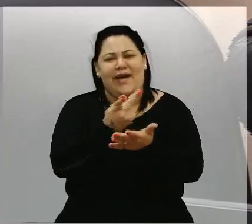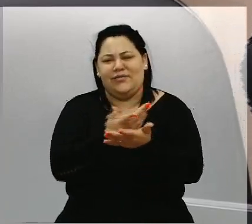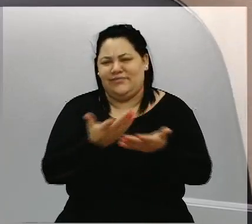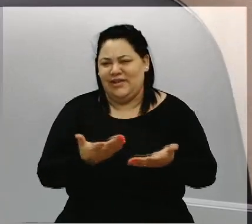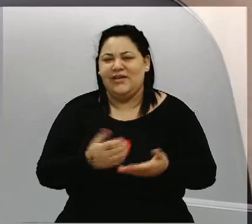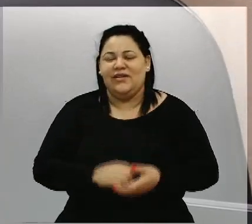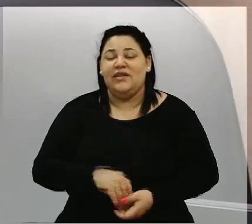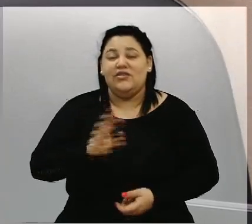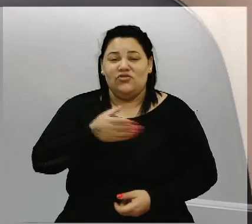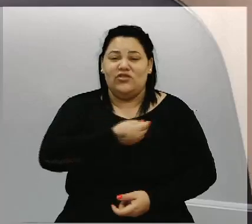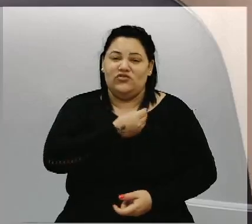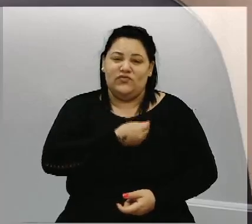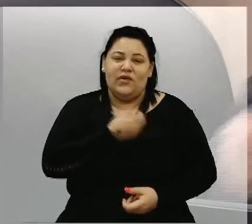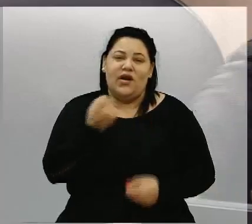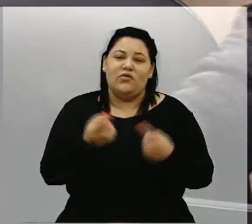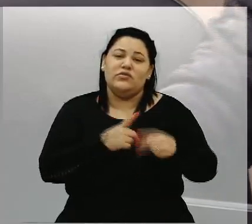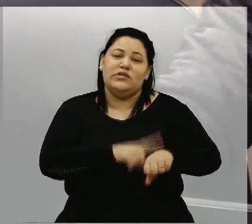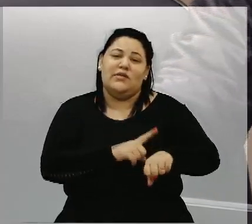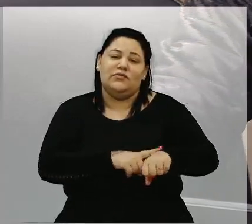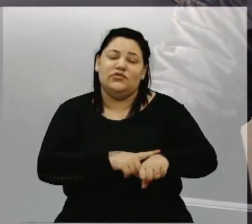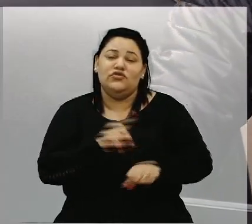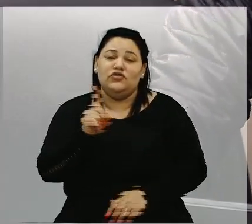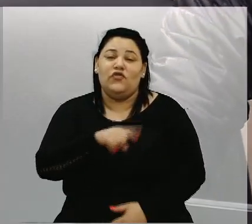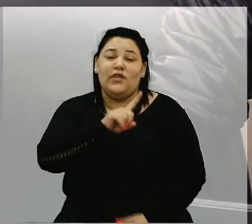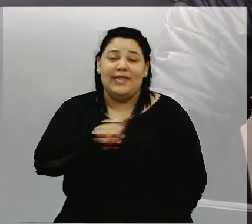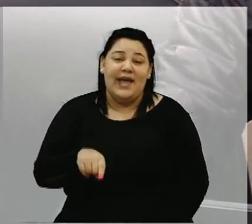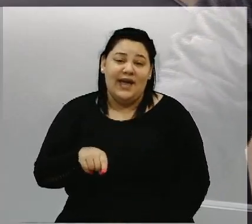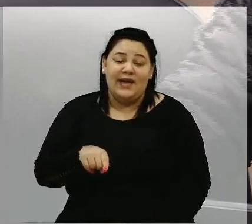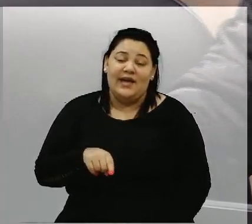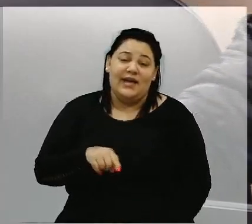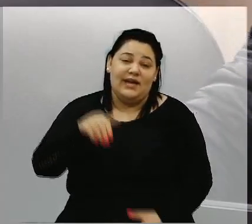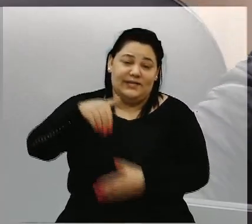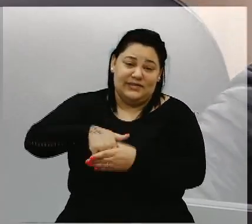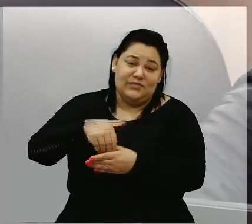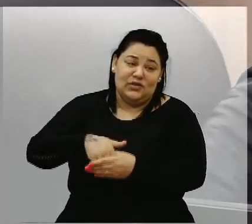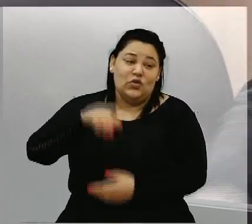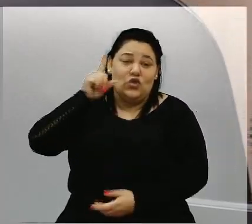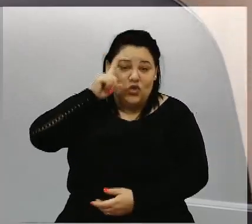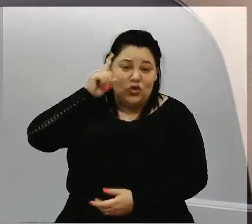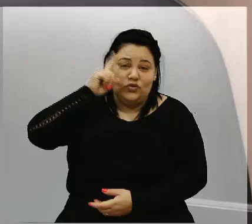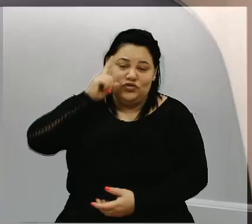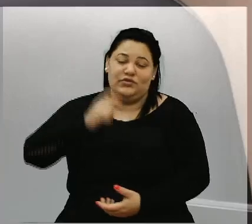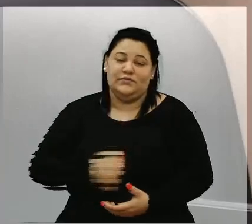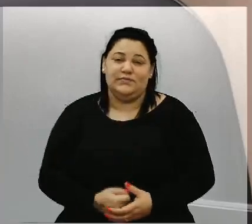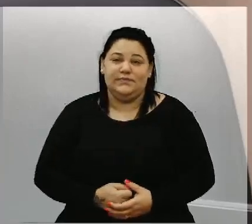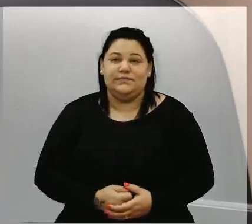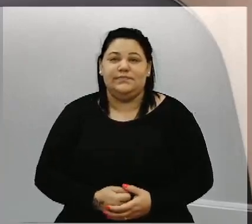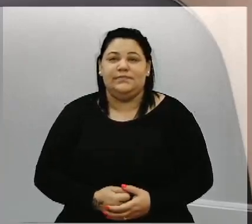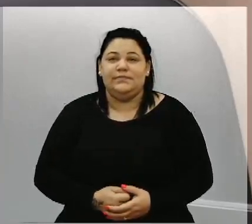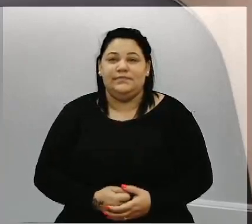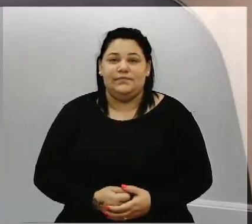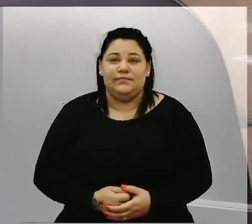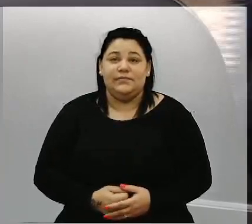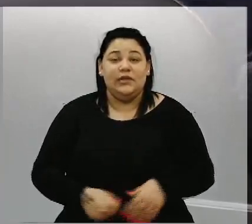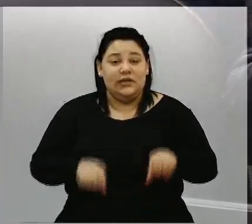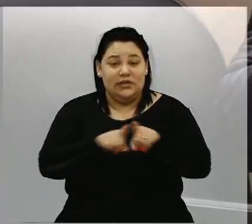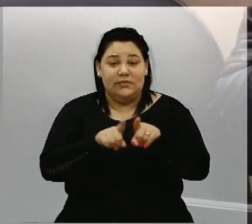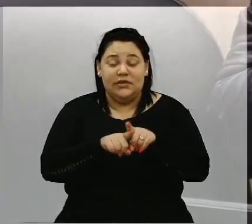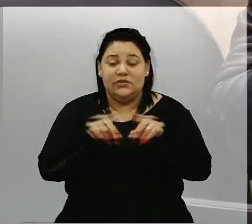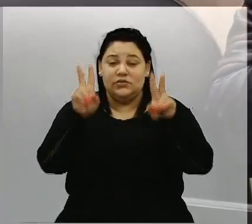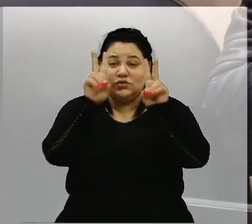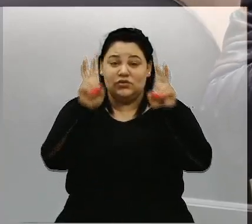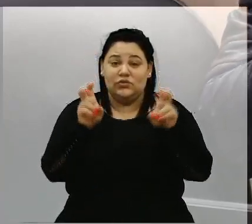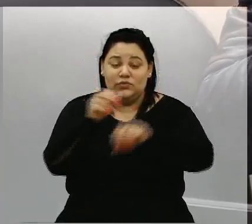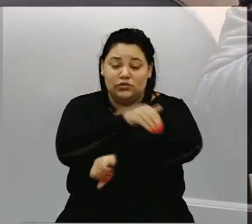já vivemos tempos aqui de votar veto todos os dias. Sobre tudo. Inclusive sobre denominação